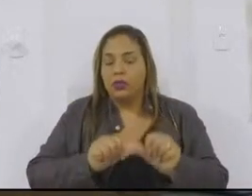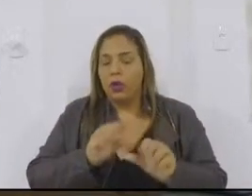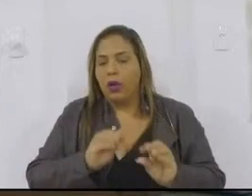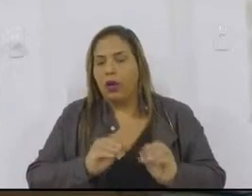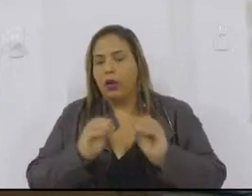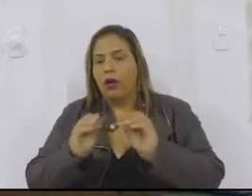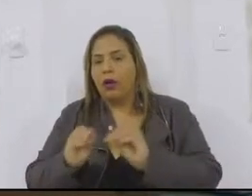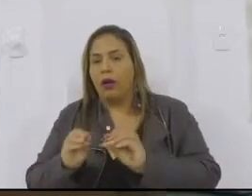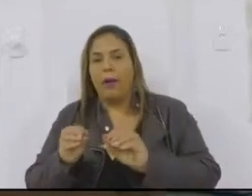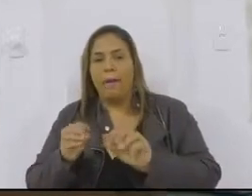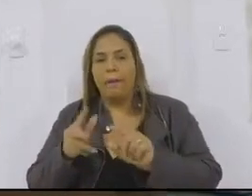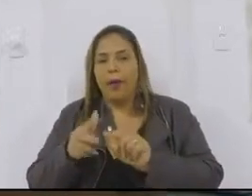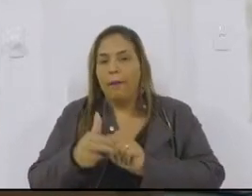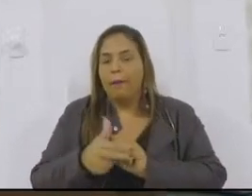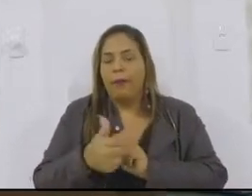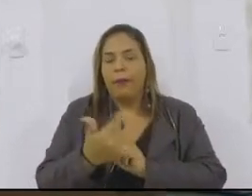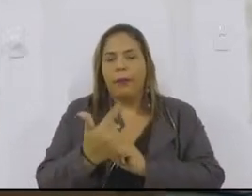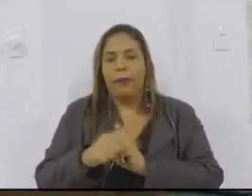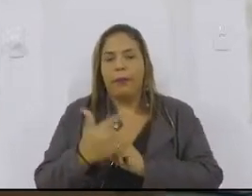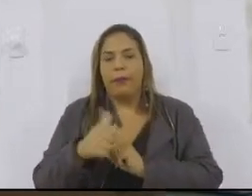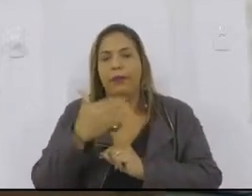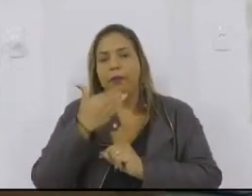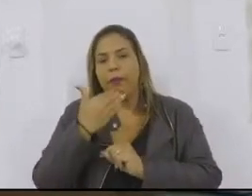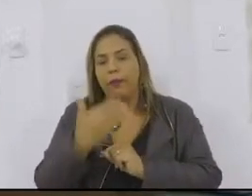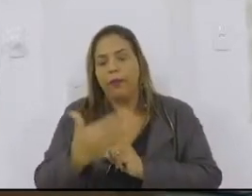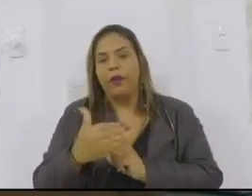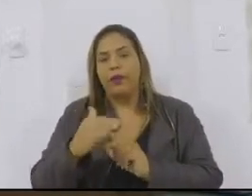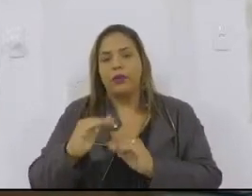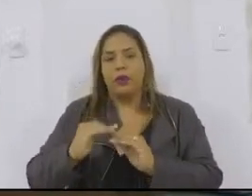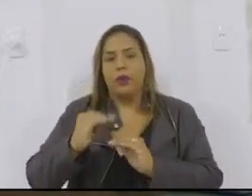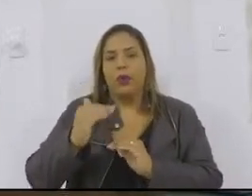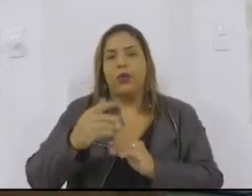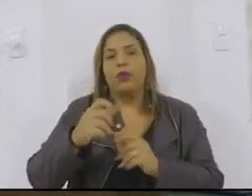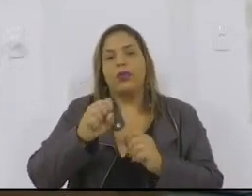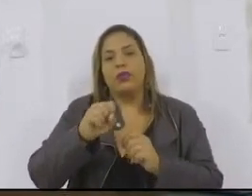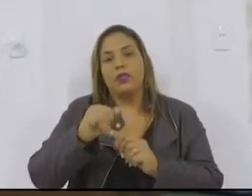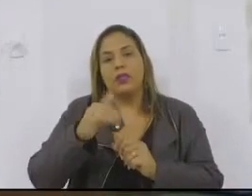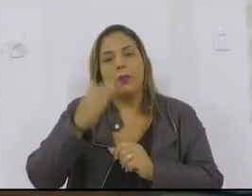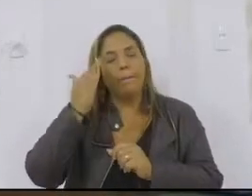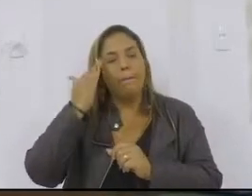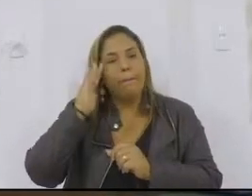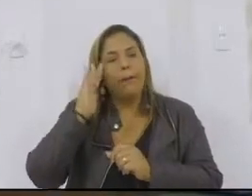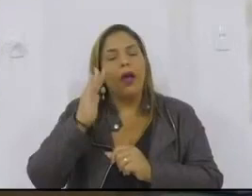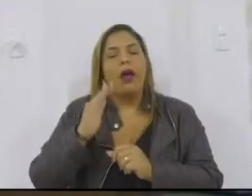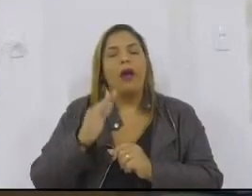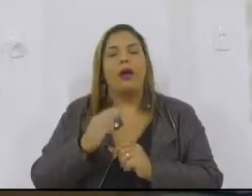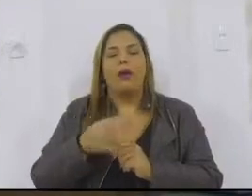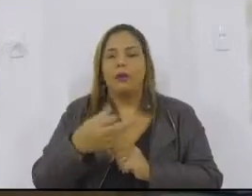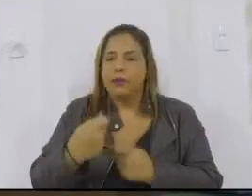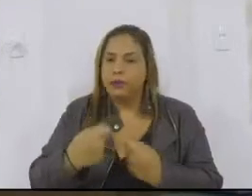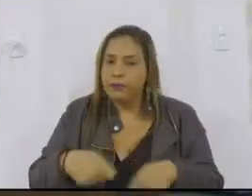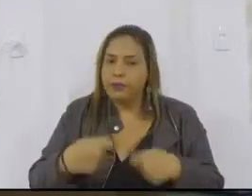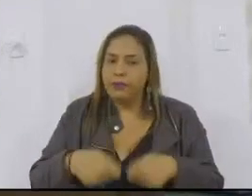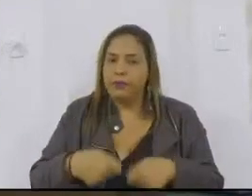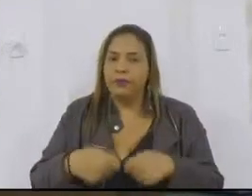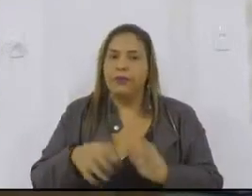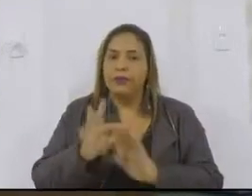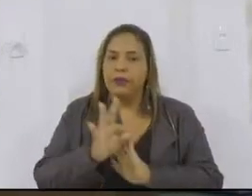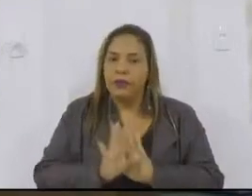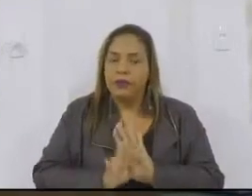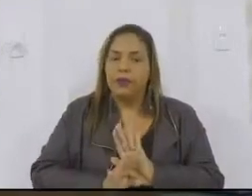é impedimento de solicitar as devidas suplementações que achar necessárias. Resta declarado no anexo da mensagem as fontes que